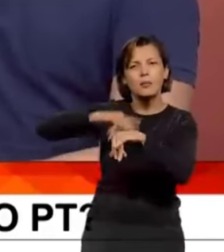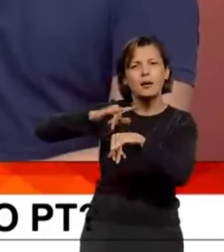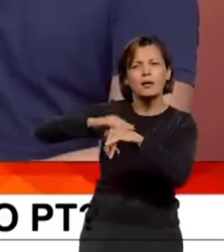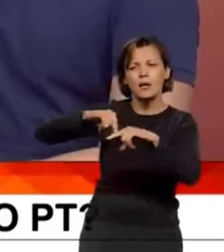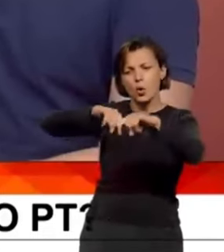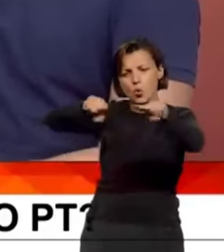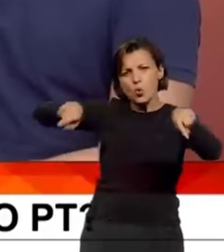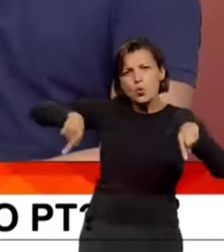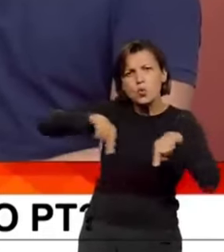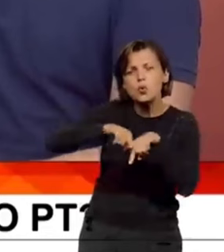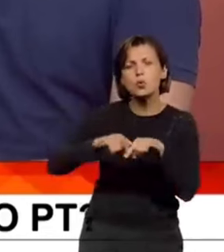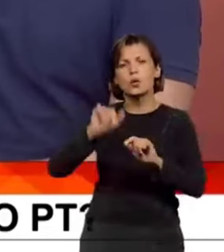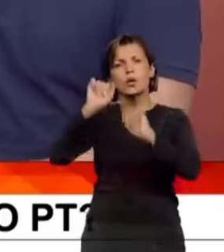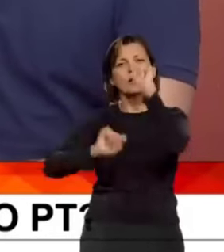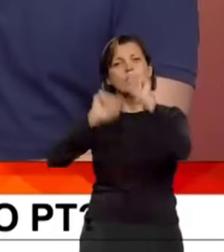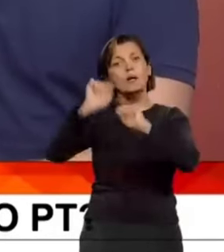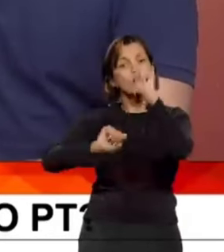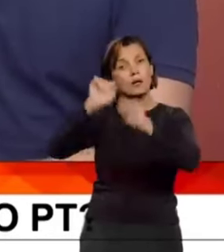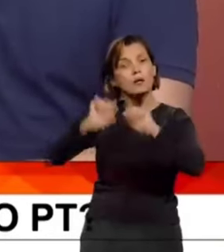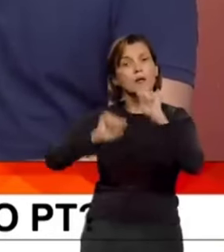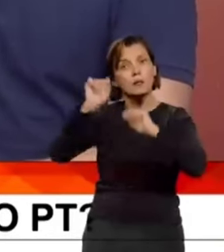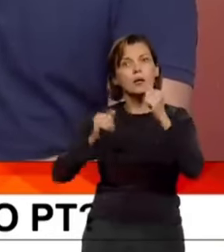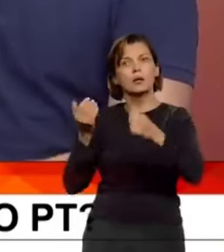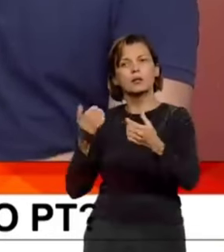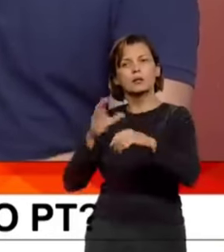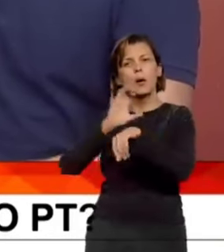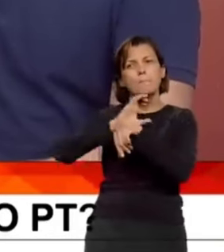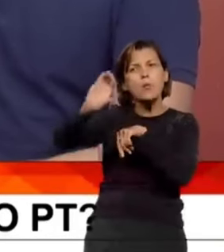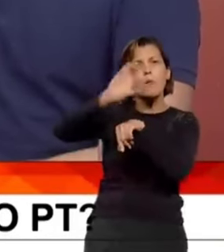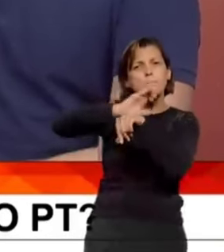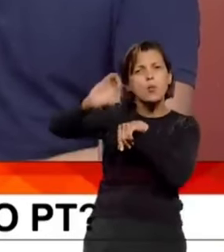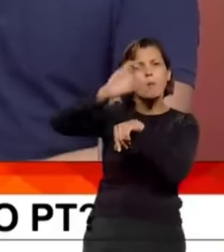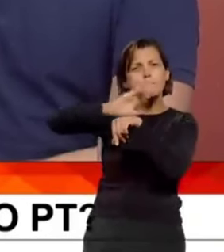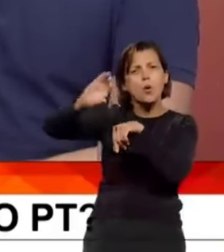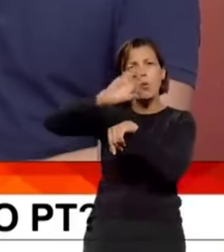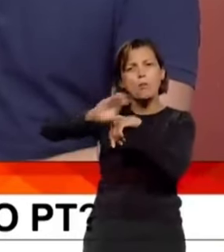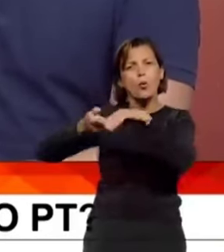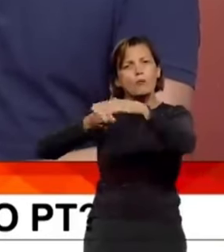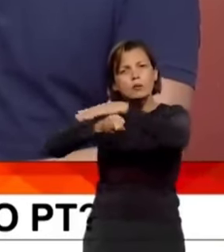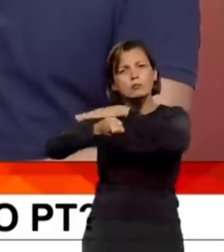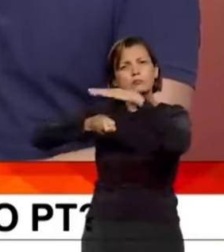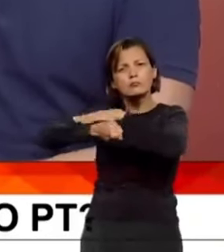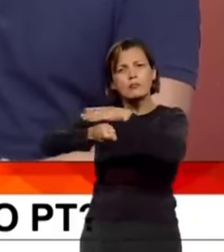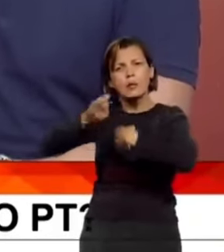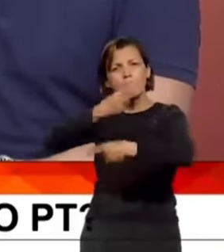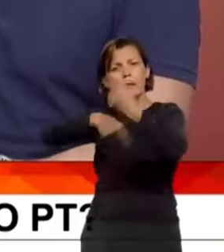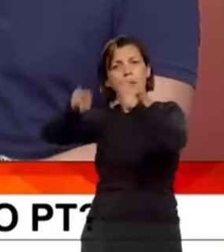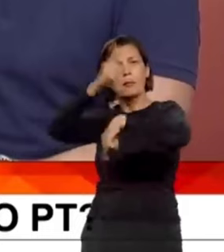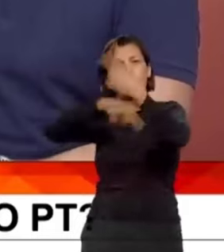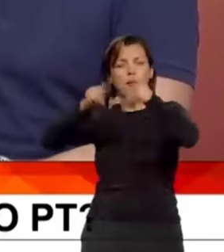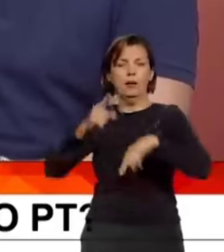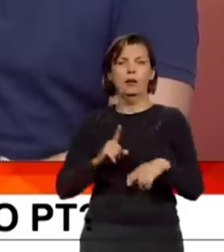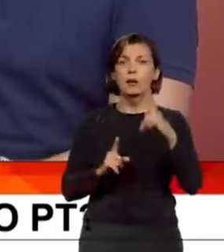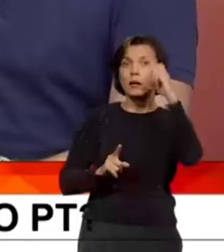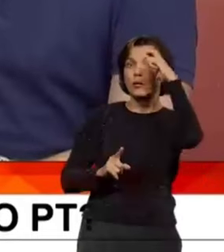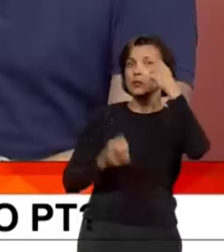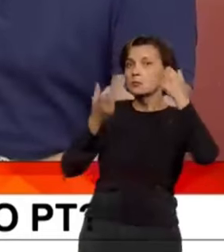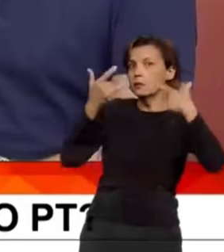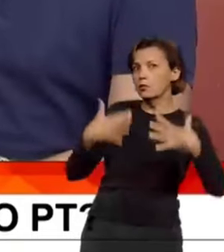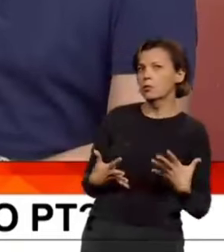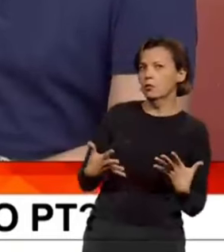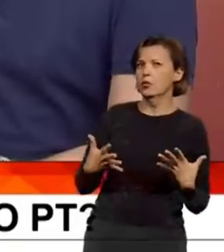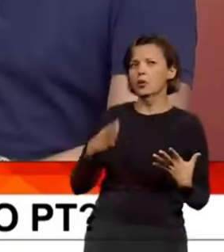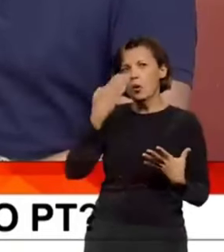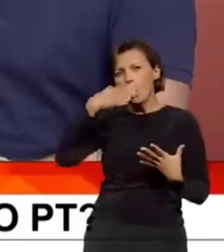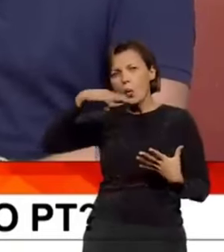é investindo as empresas brasileiras que as tornaram gigantes competitivos E essas empresas o Paulo tem que